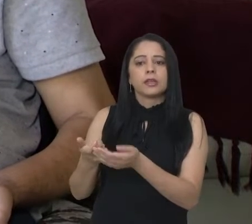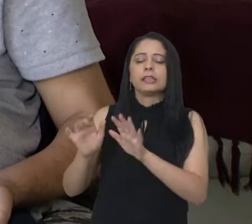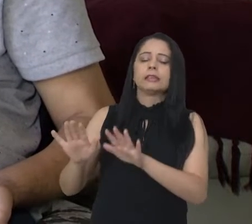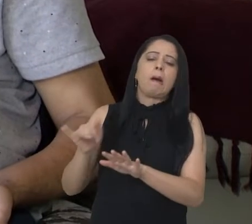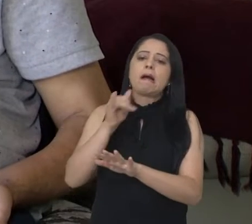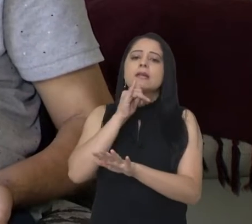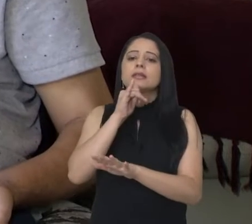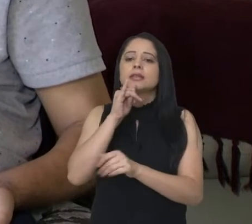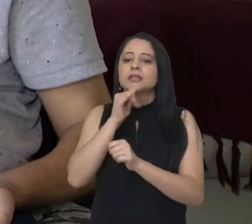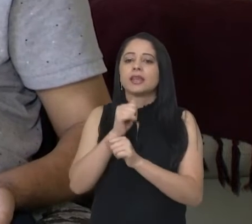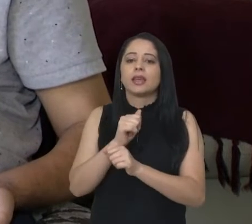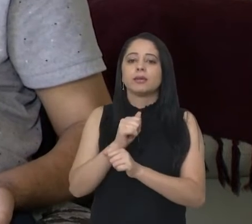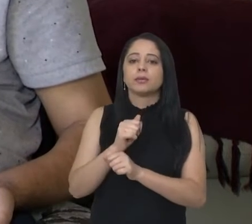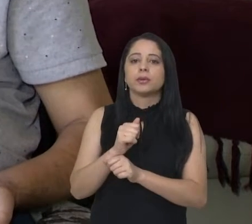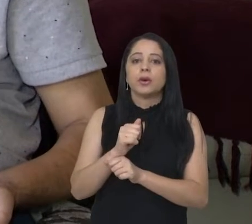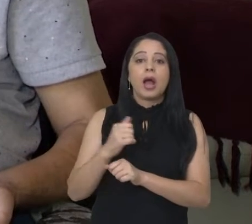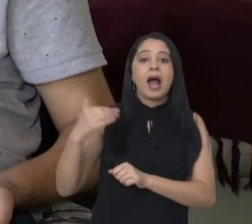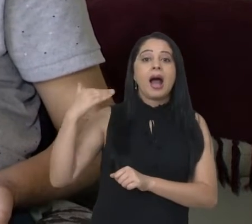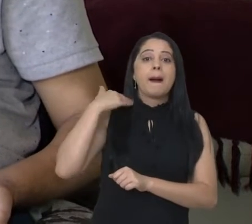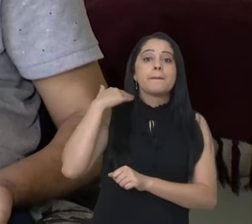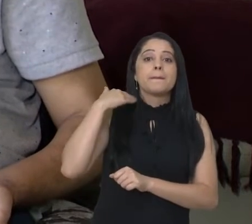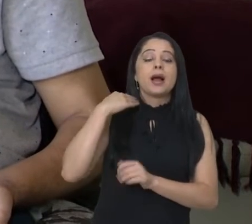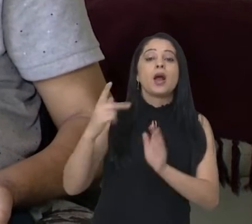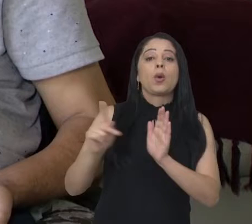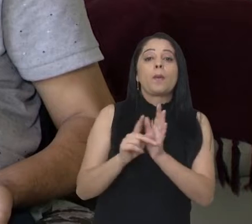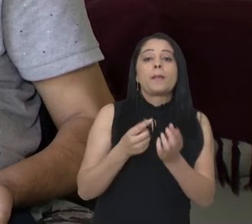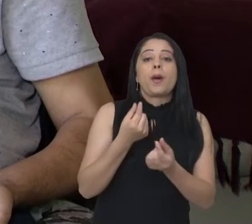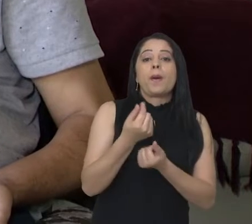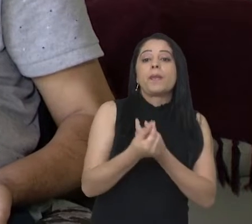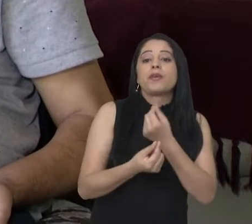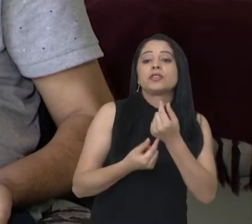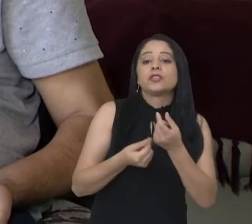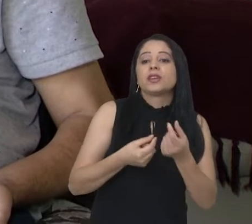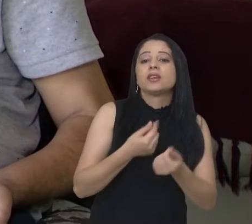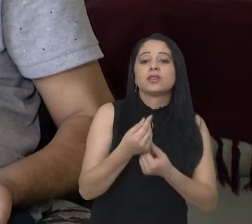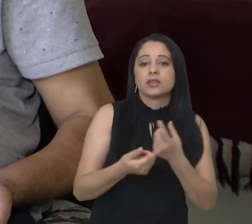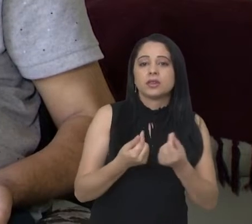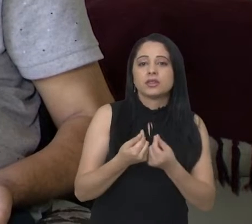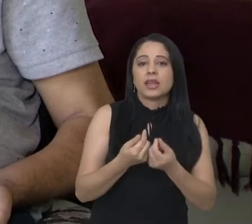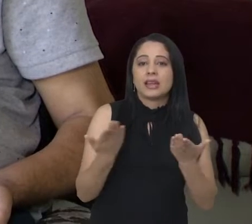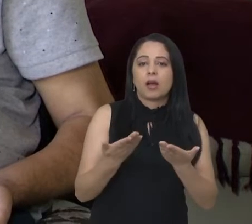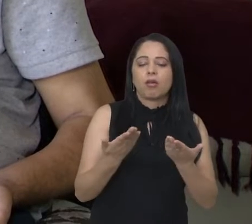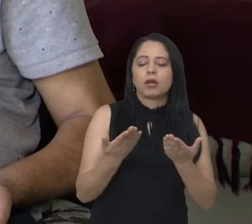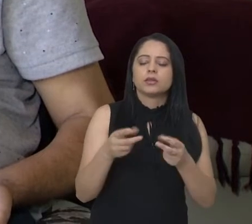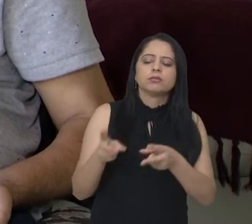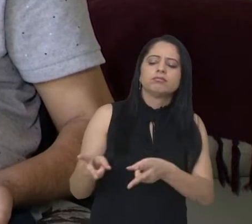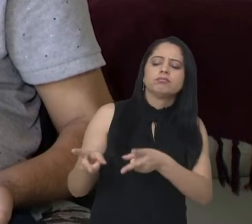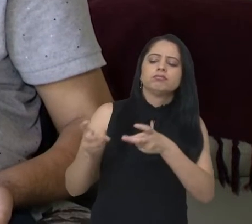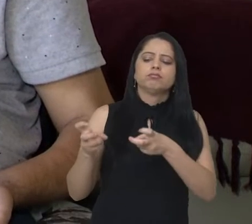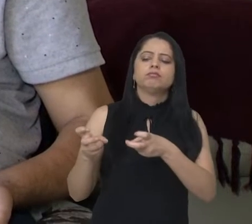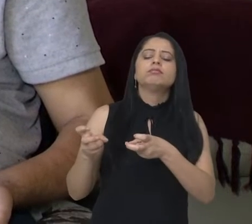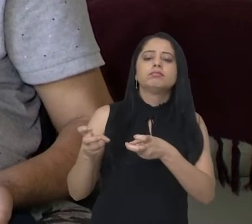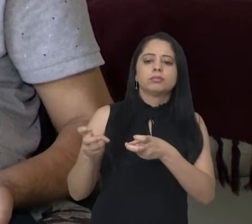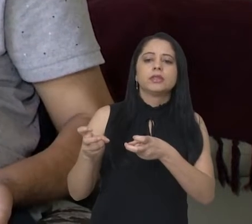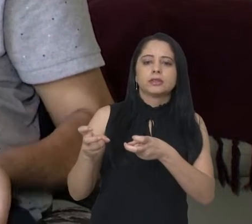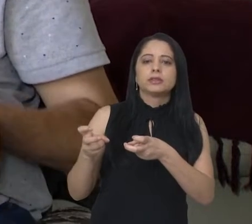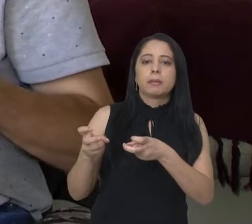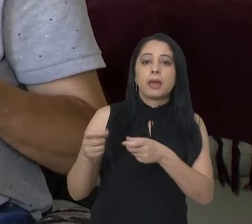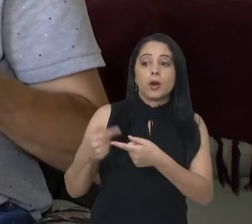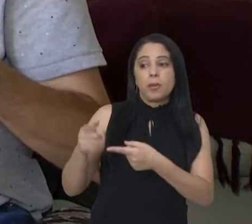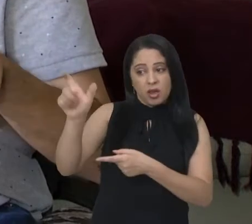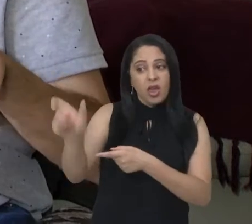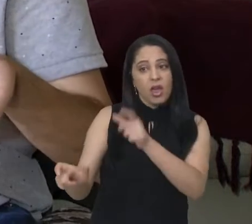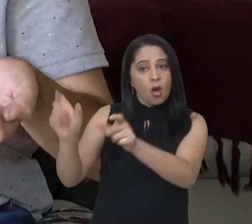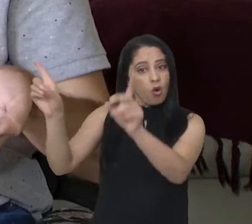Grandes índices de que, por exemplo, as agências financeiras estão tendo uma visão diferenciada